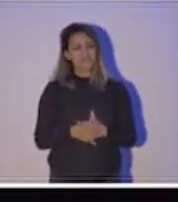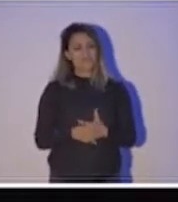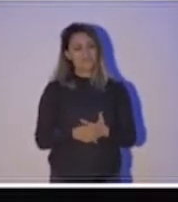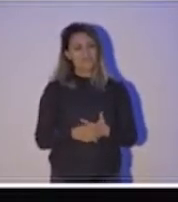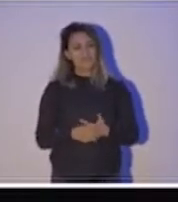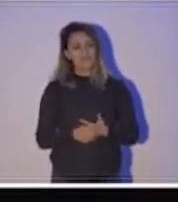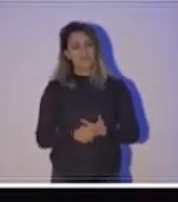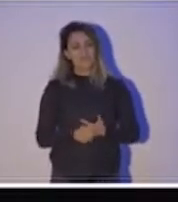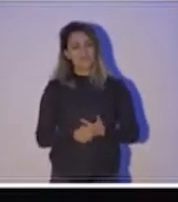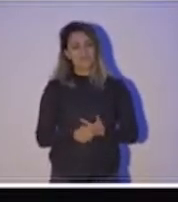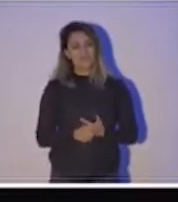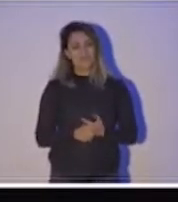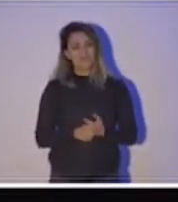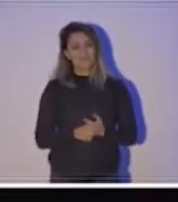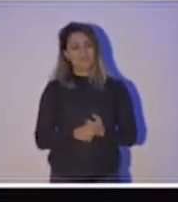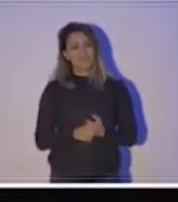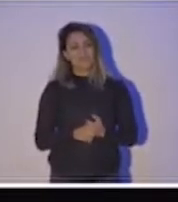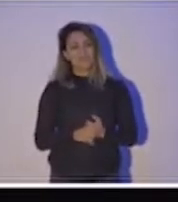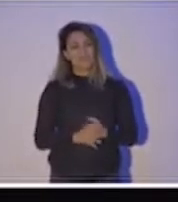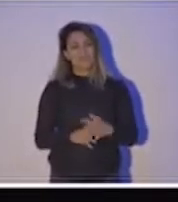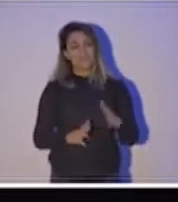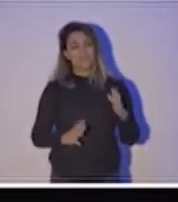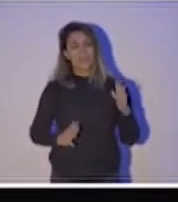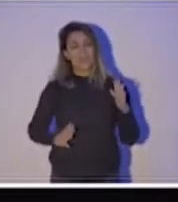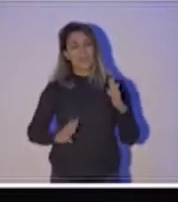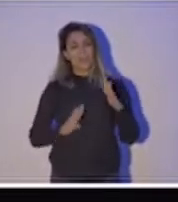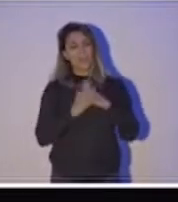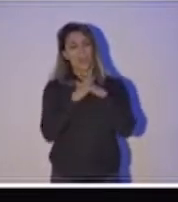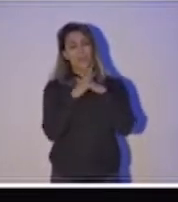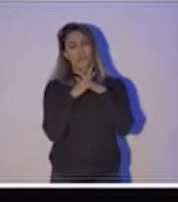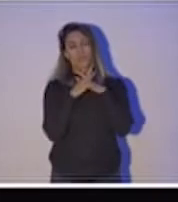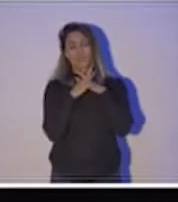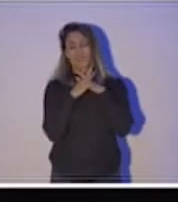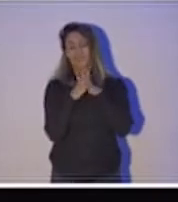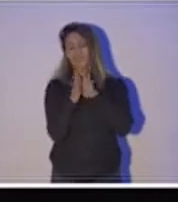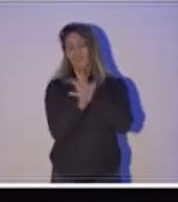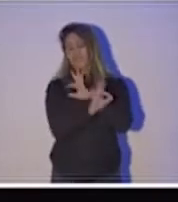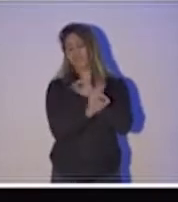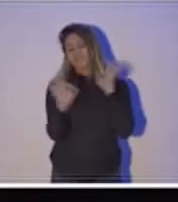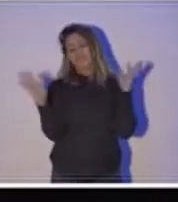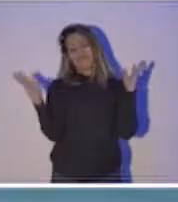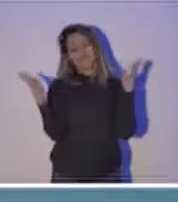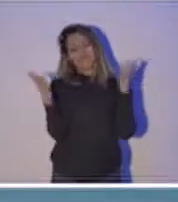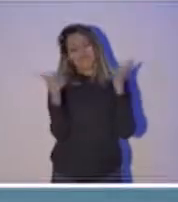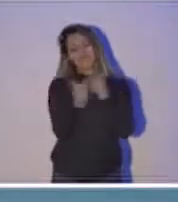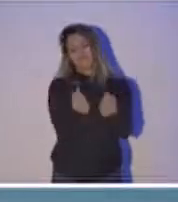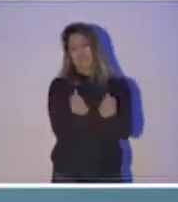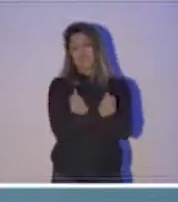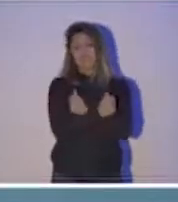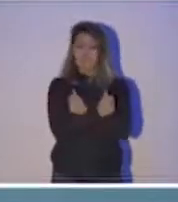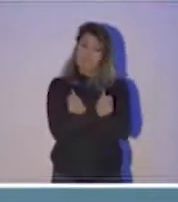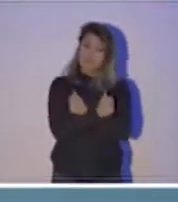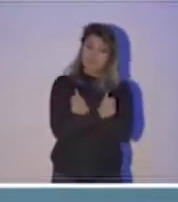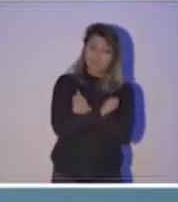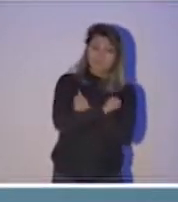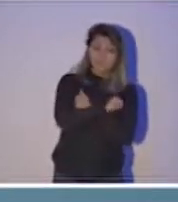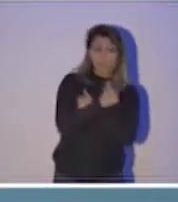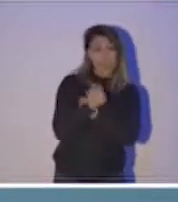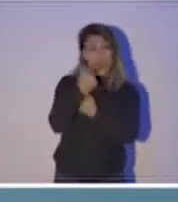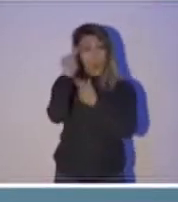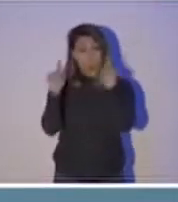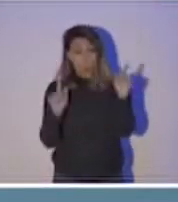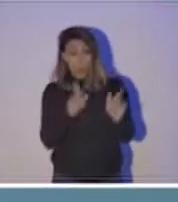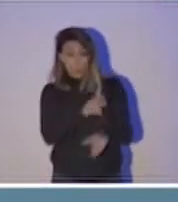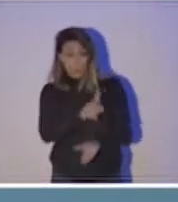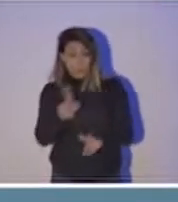Professora, então, já que você é top, e já que tem um monte de outros tantos professores aqui top também, mas que acho que estão muito